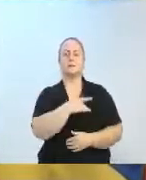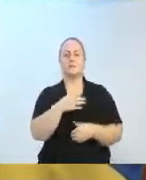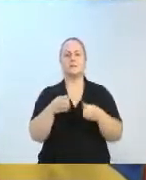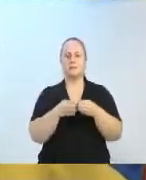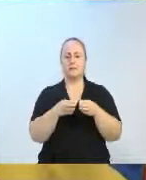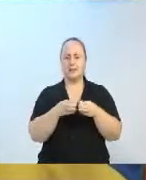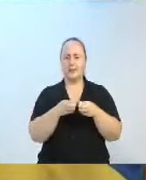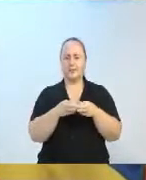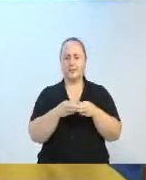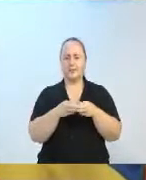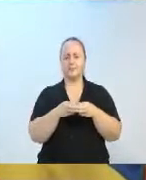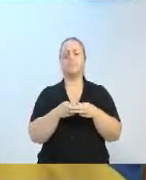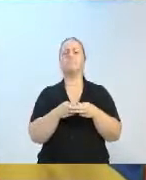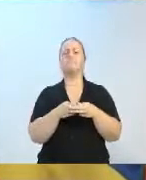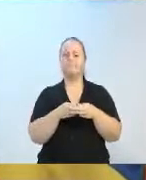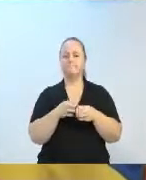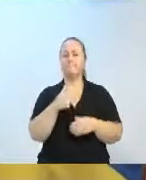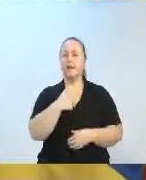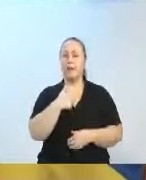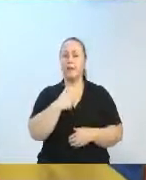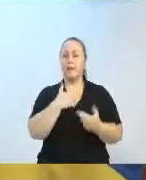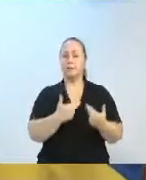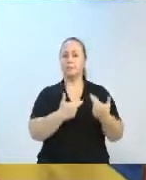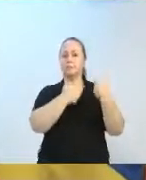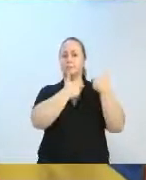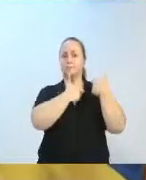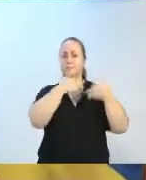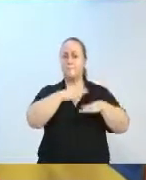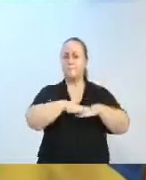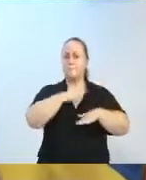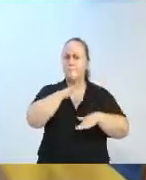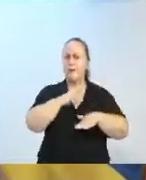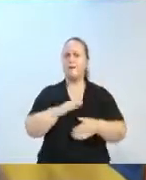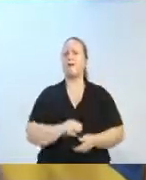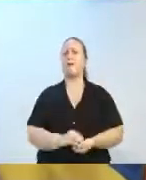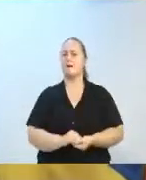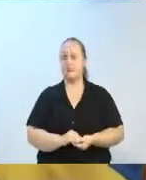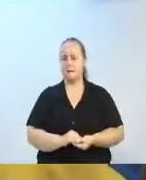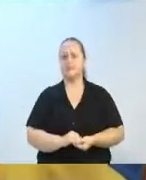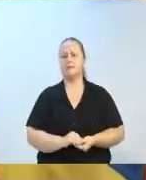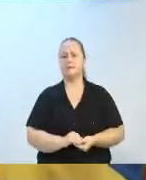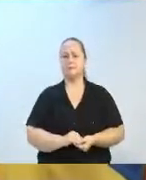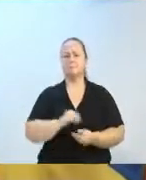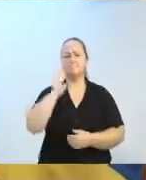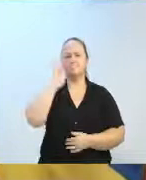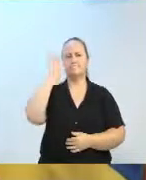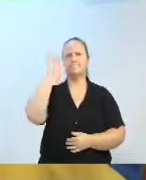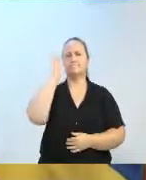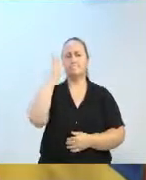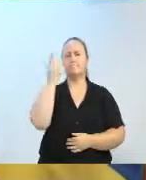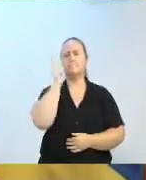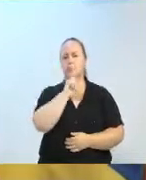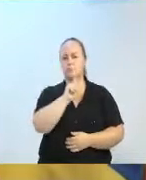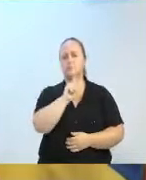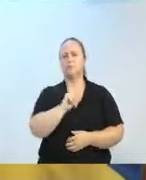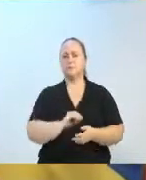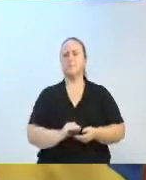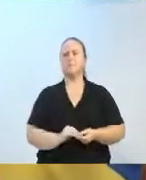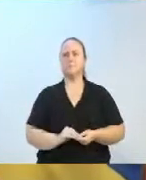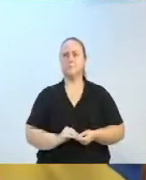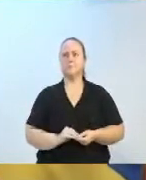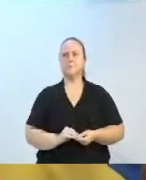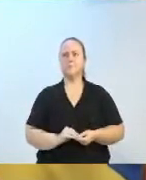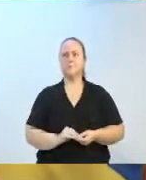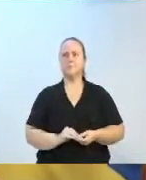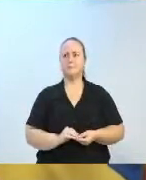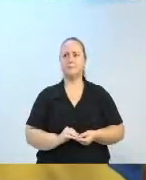dá uma responsabilidade maior para essas reflexões. Indivíduos que